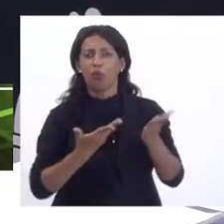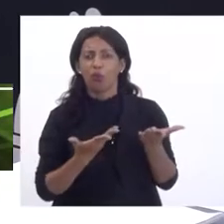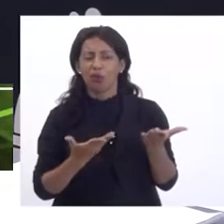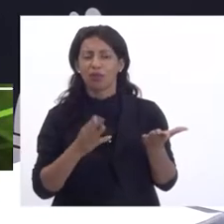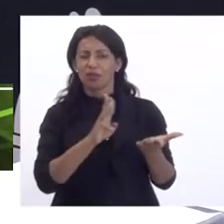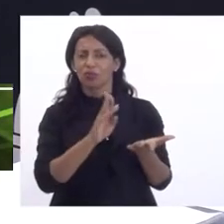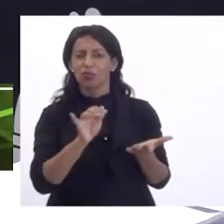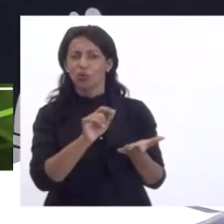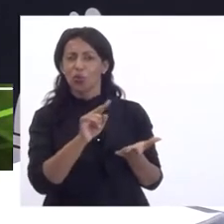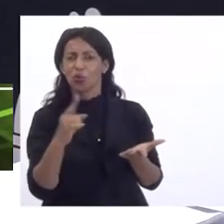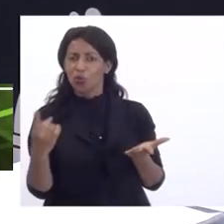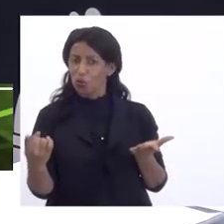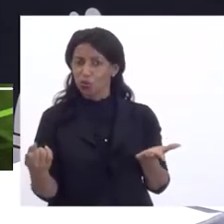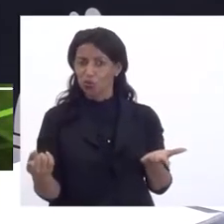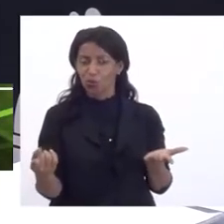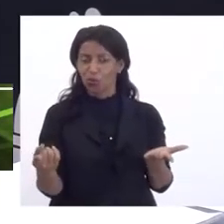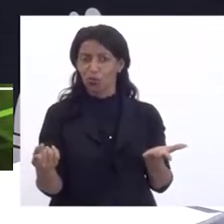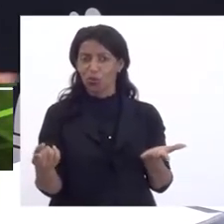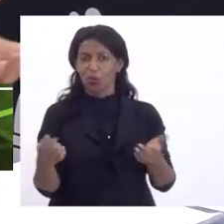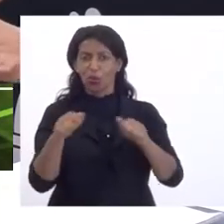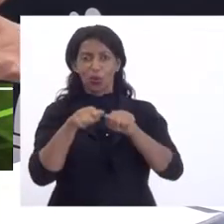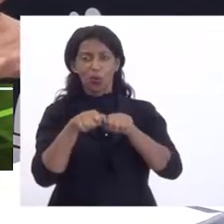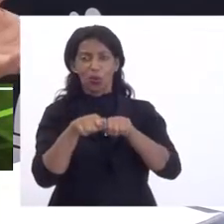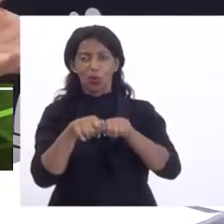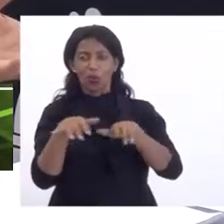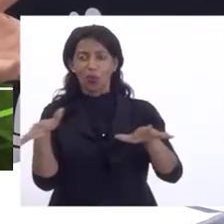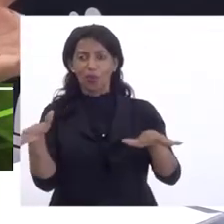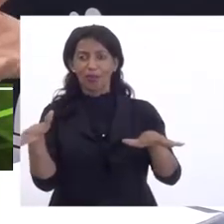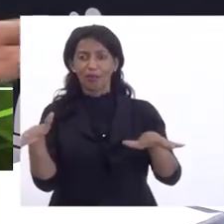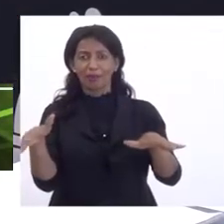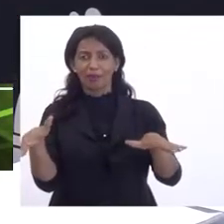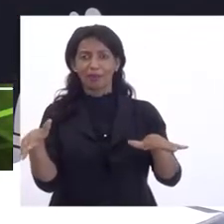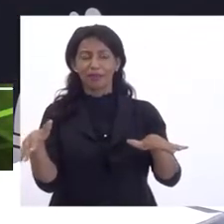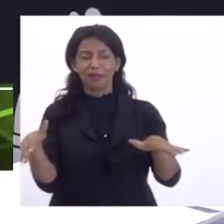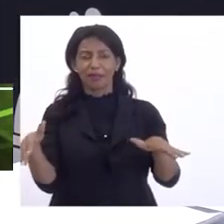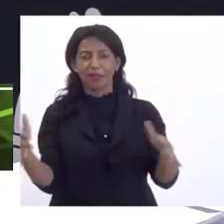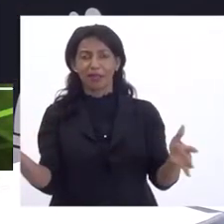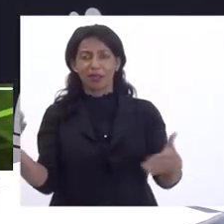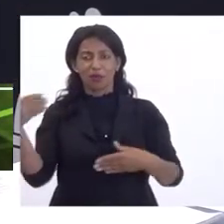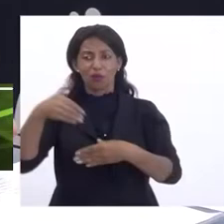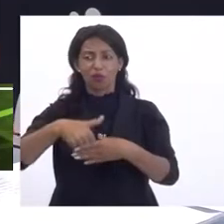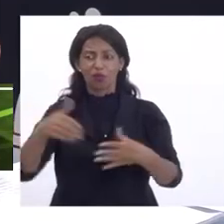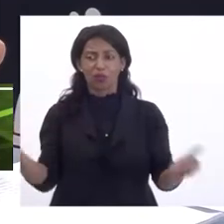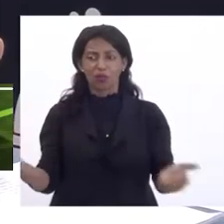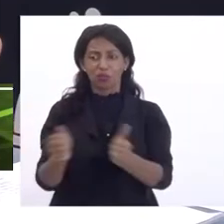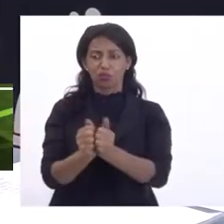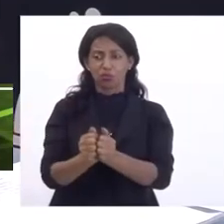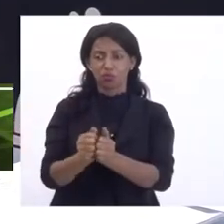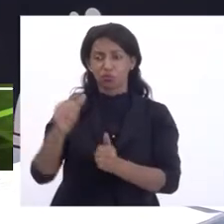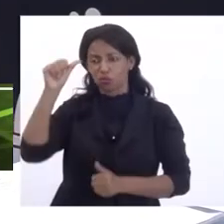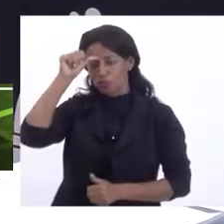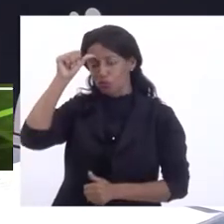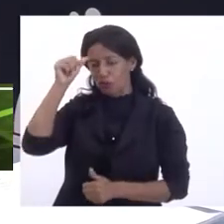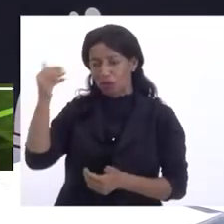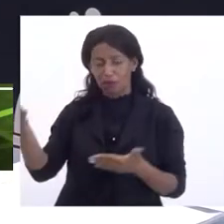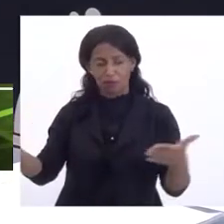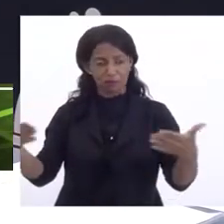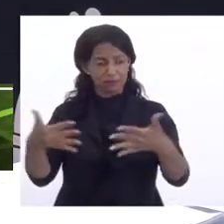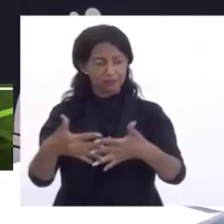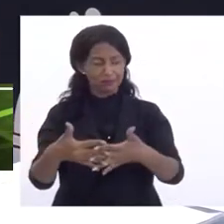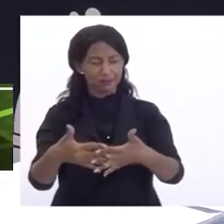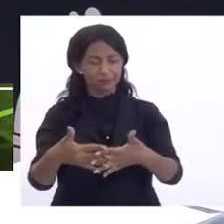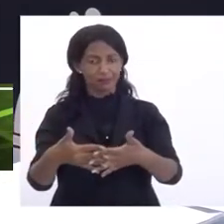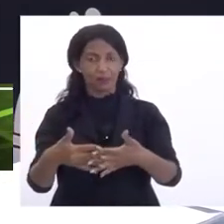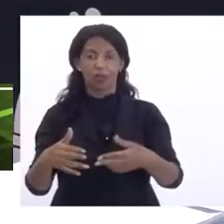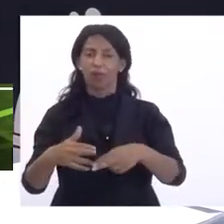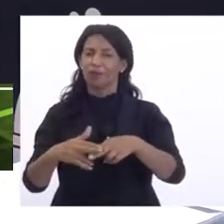senhor Wilson Witzel, contamina definitivamente, votando junto, a conta do governador Cláudio Castro.